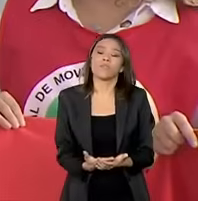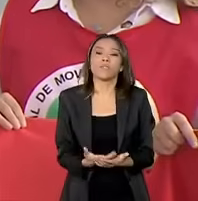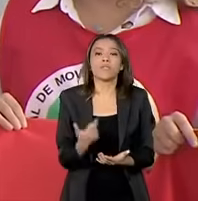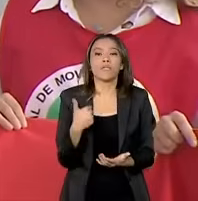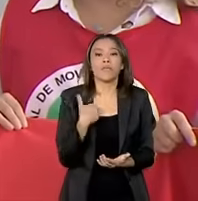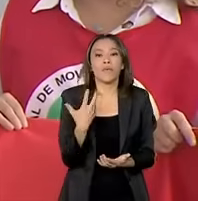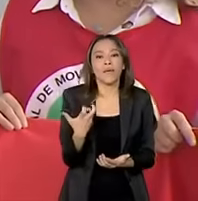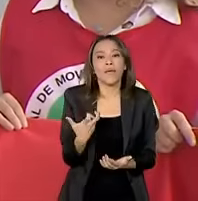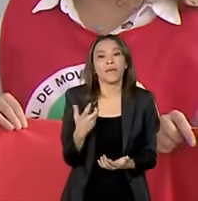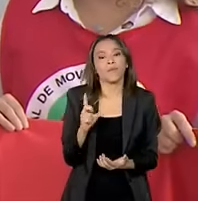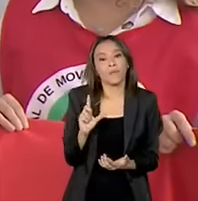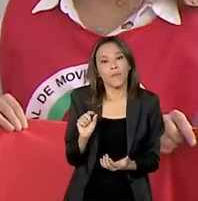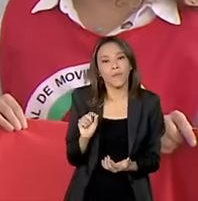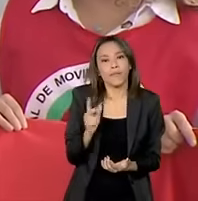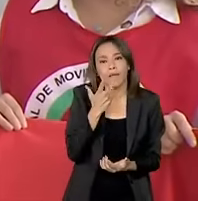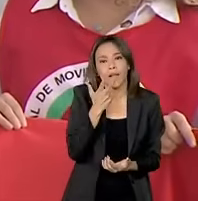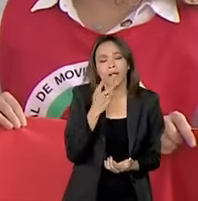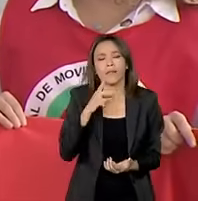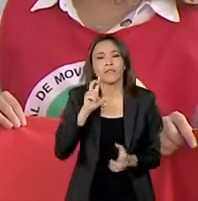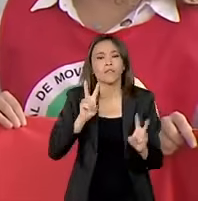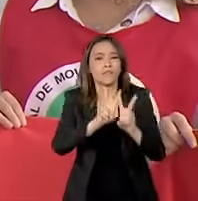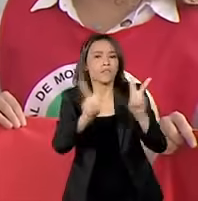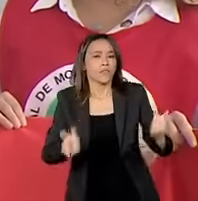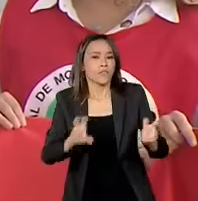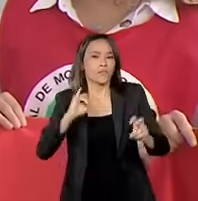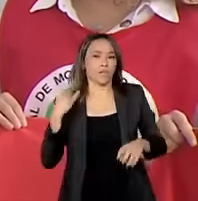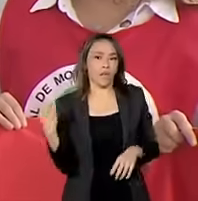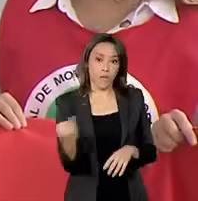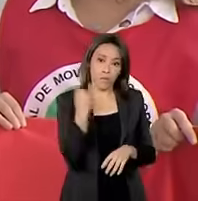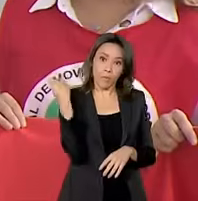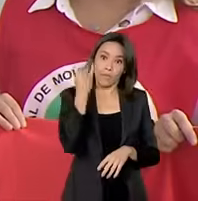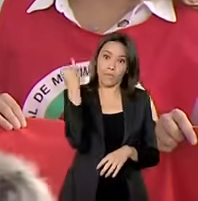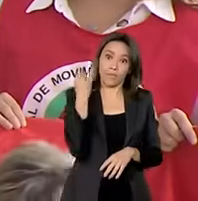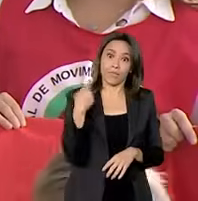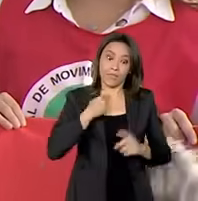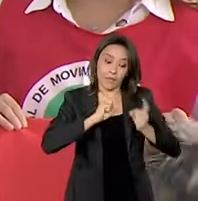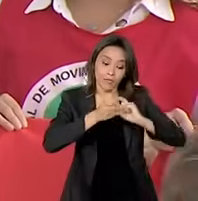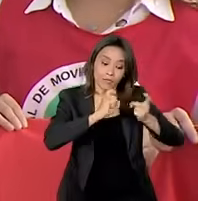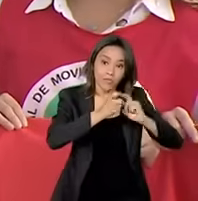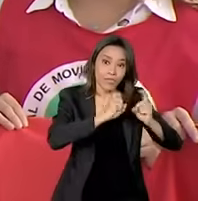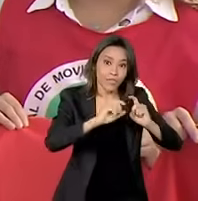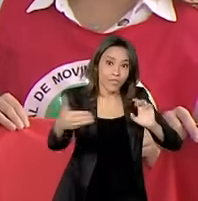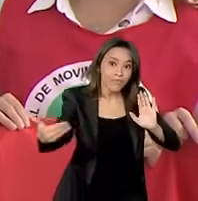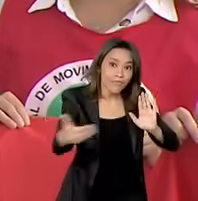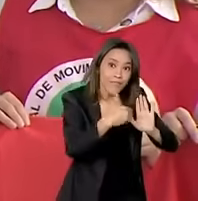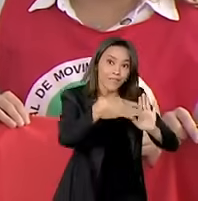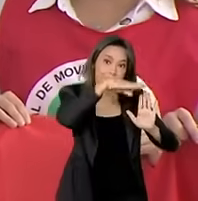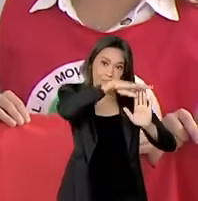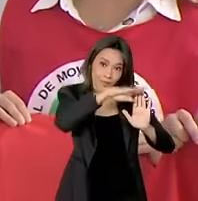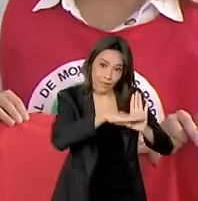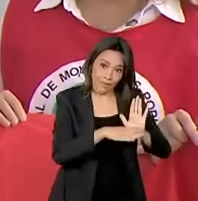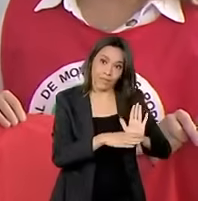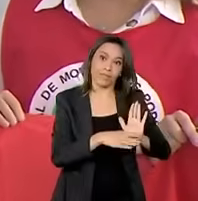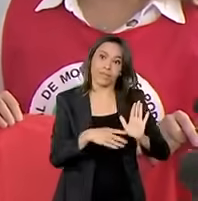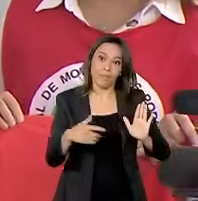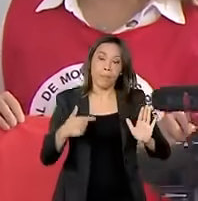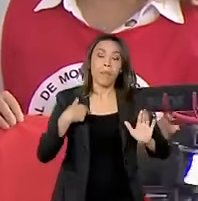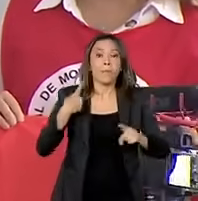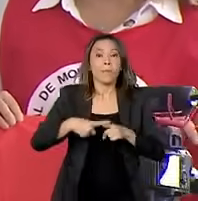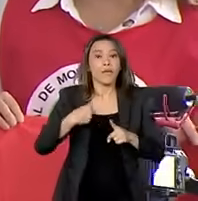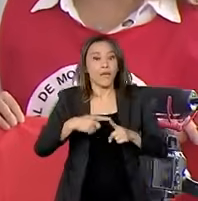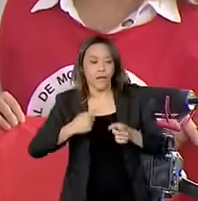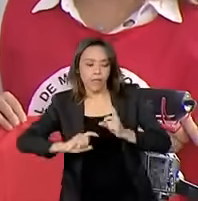ressalva maior nisso, da importância da autogestão nesse processo. Por meio da autogestão,